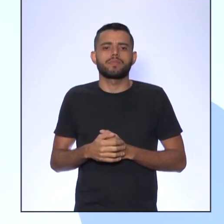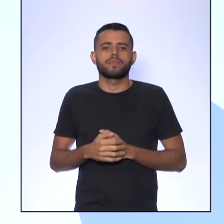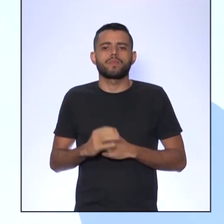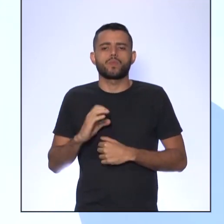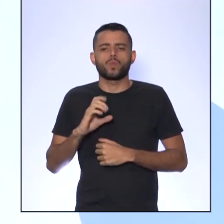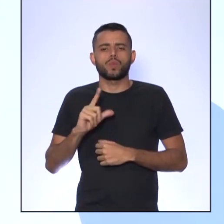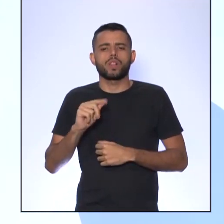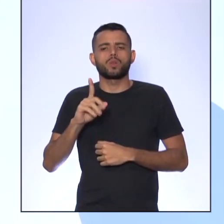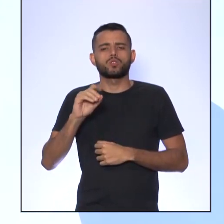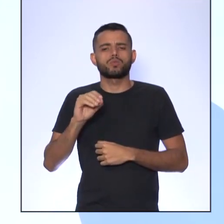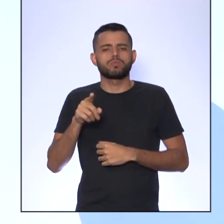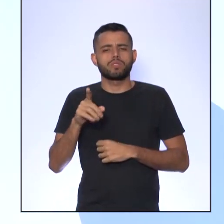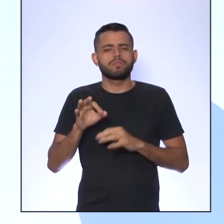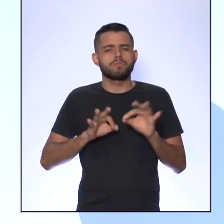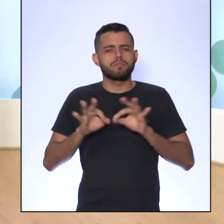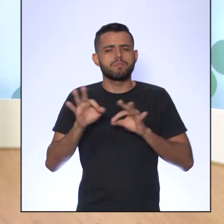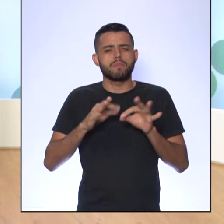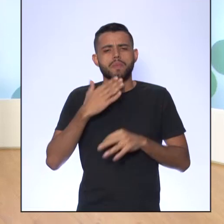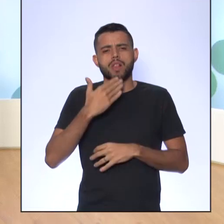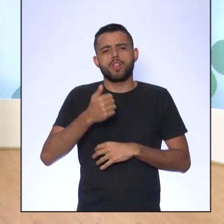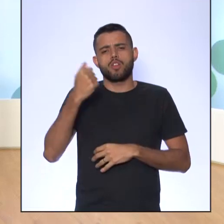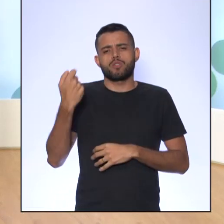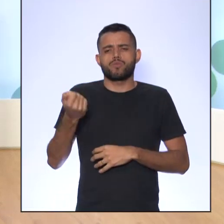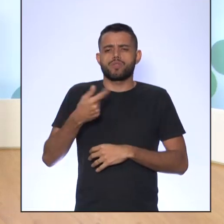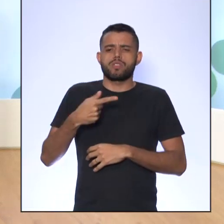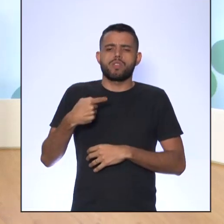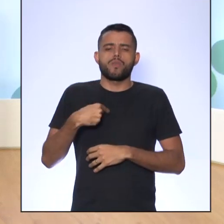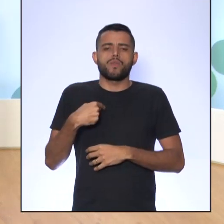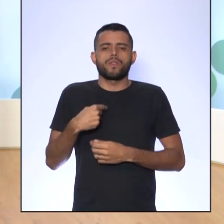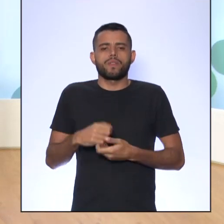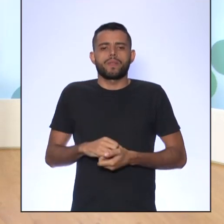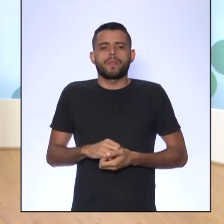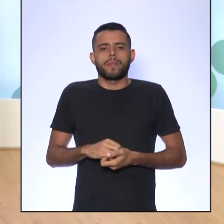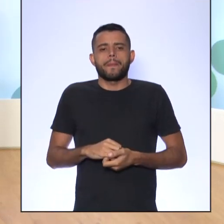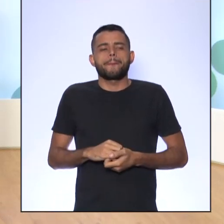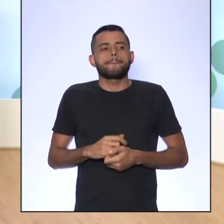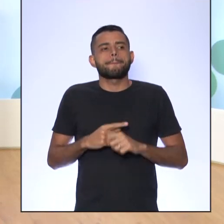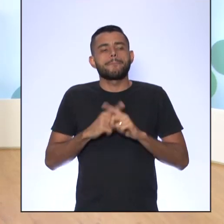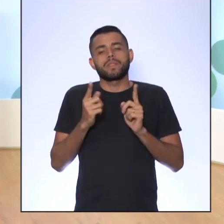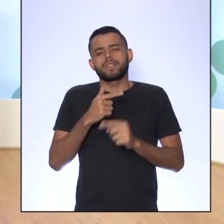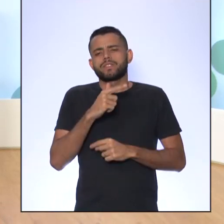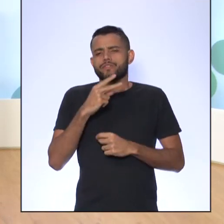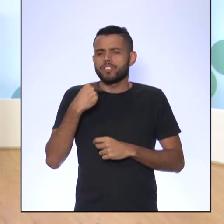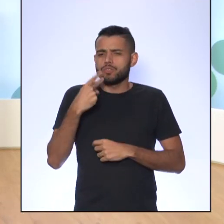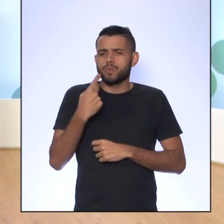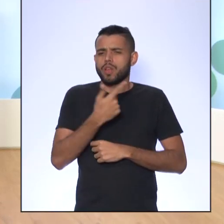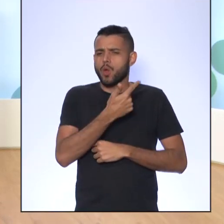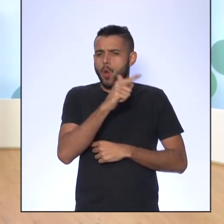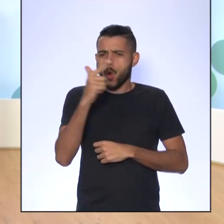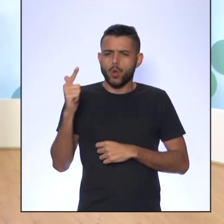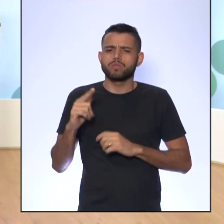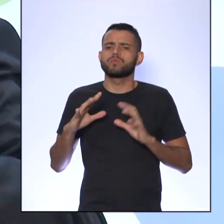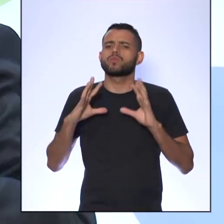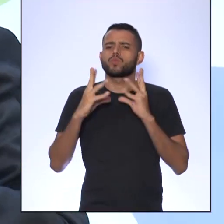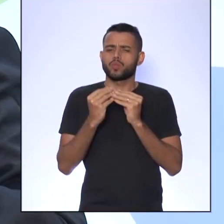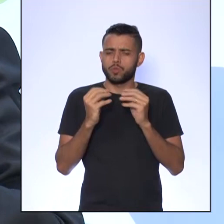mais preparado que eu aqui em relação a isso. Mas os outros vestibulares, toda instituição pode fazer, o Enem não é obrigatório para a